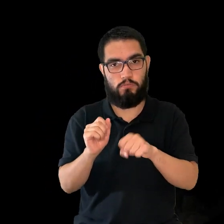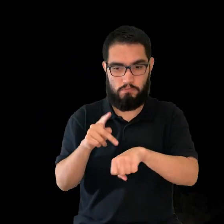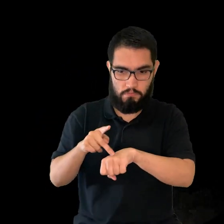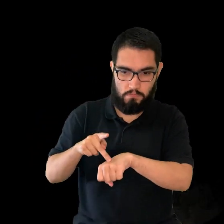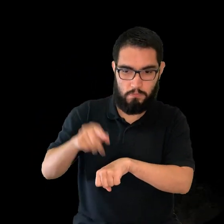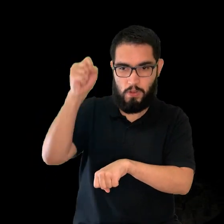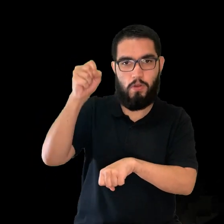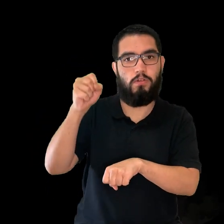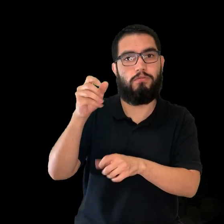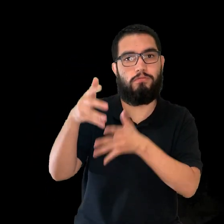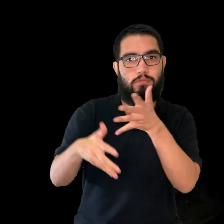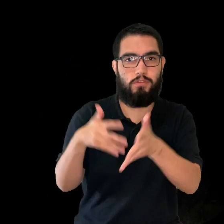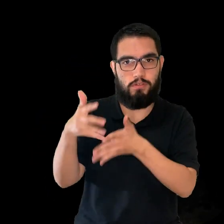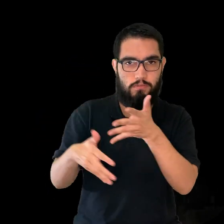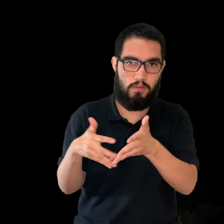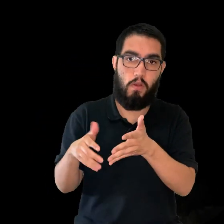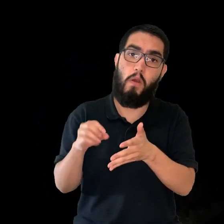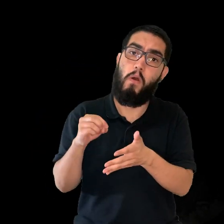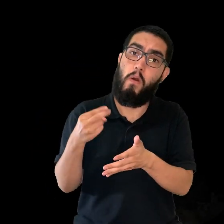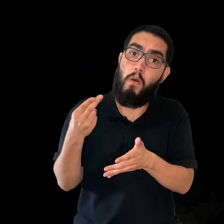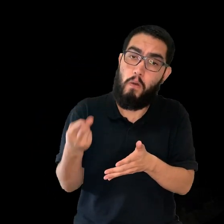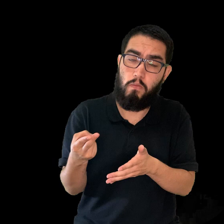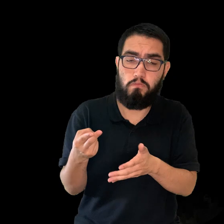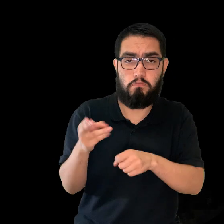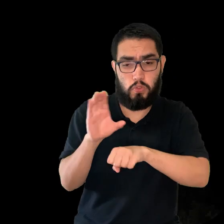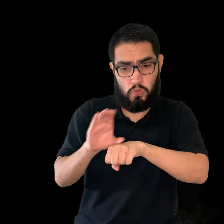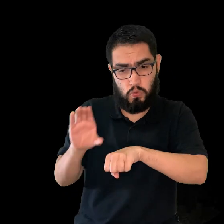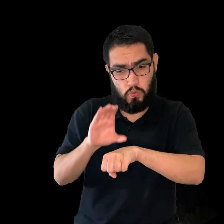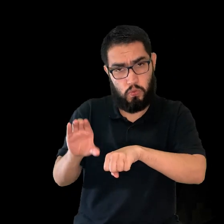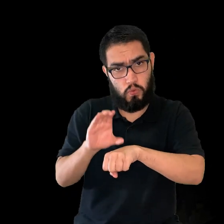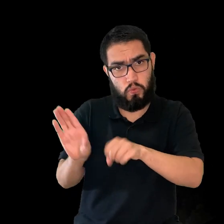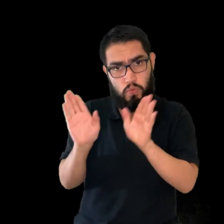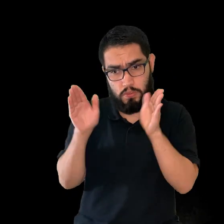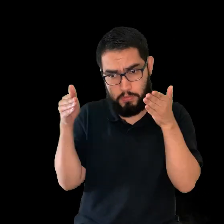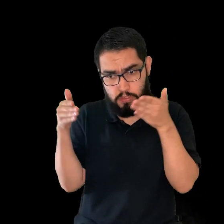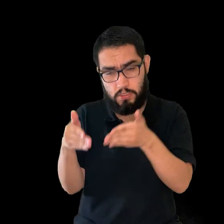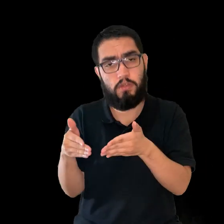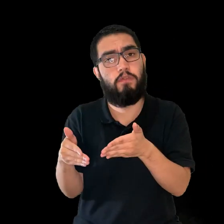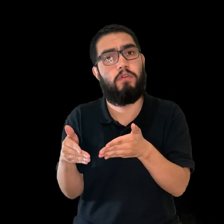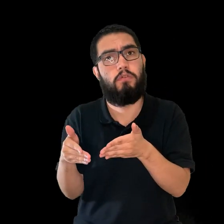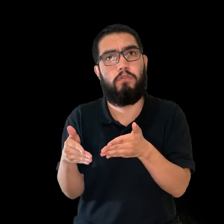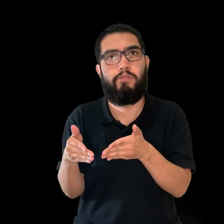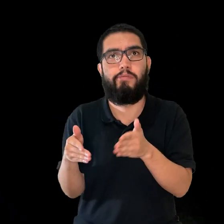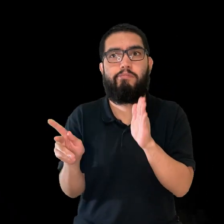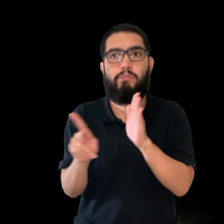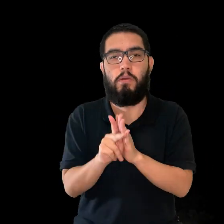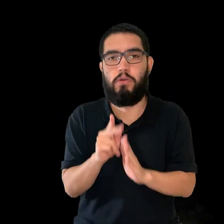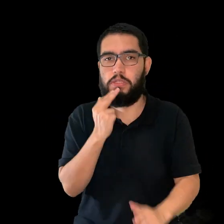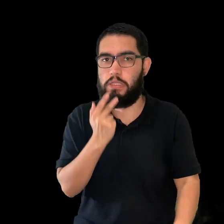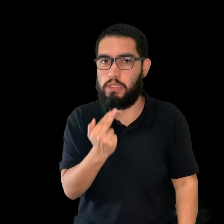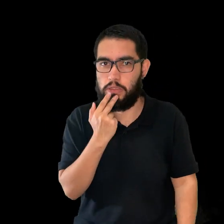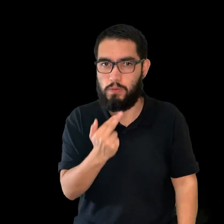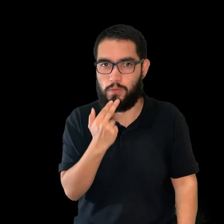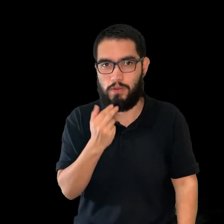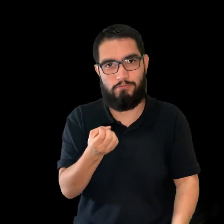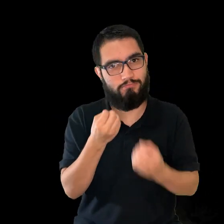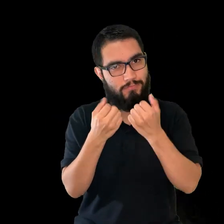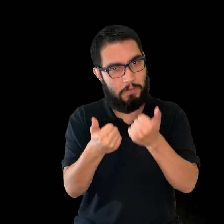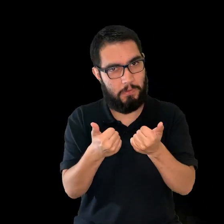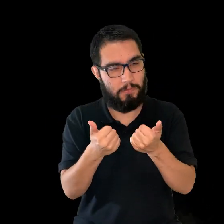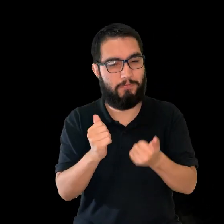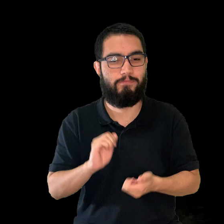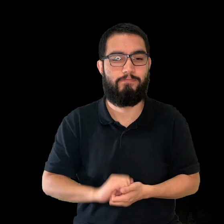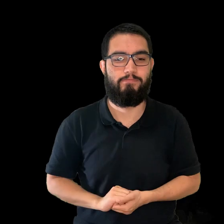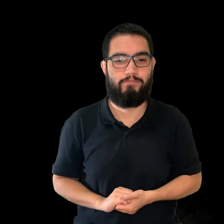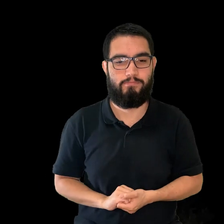especializar fazendo uma pós em Libras ou algum curso específico para a área de idiomas, de línguas. Tá